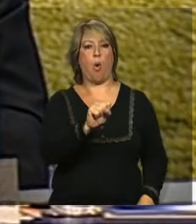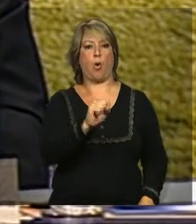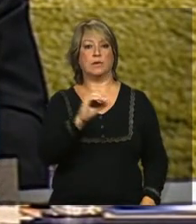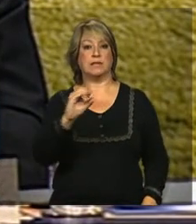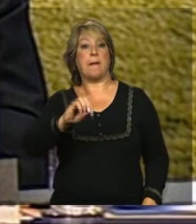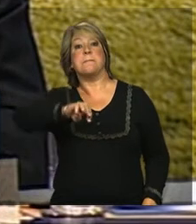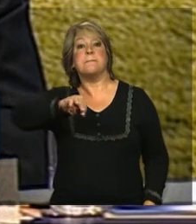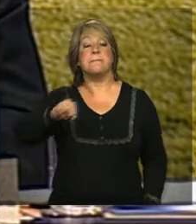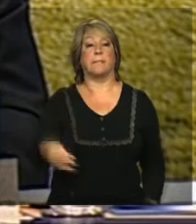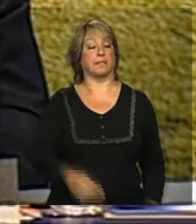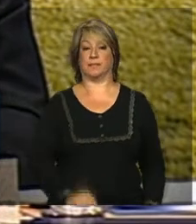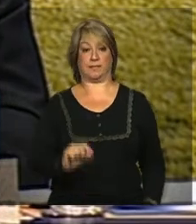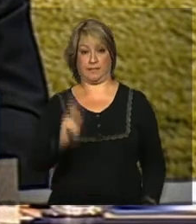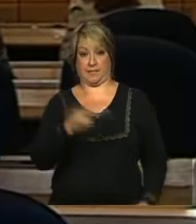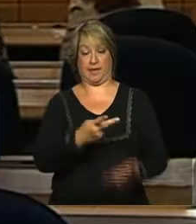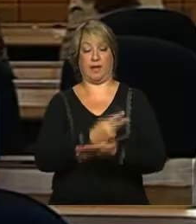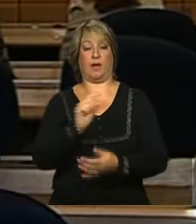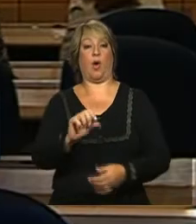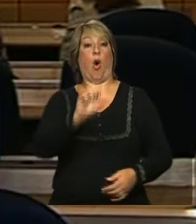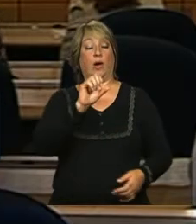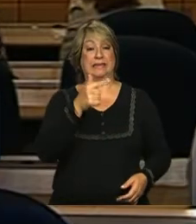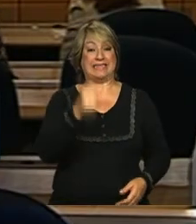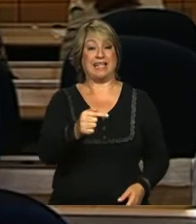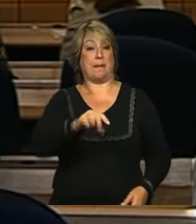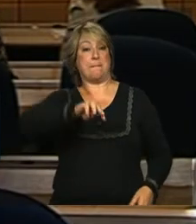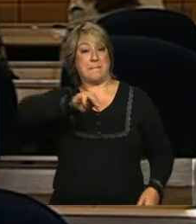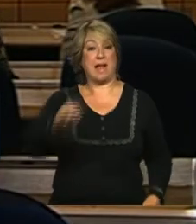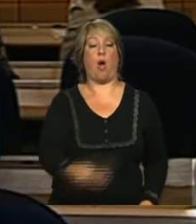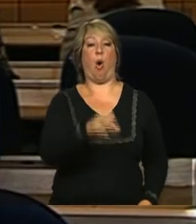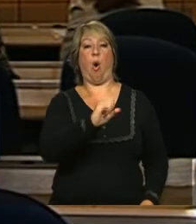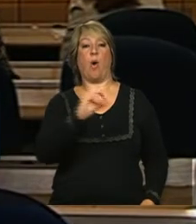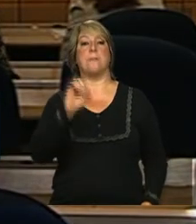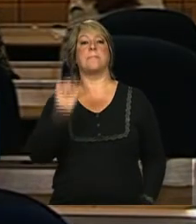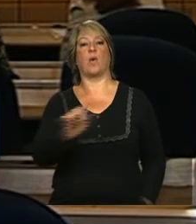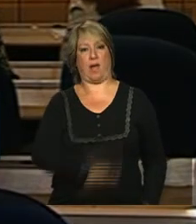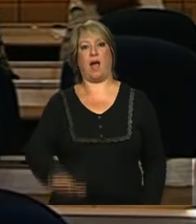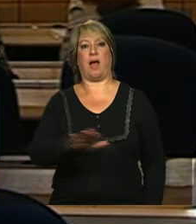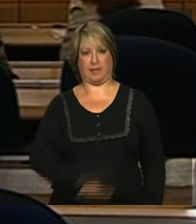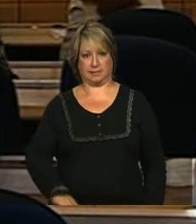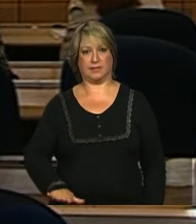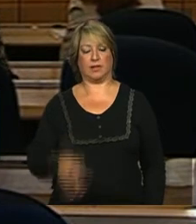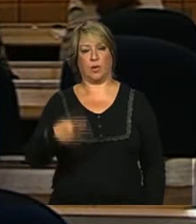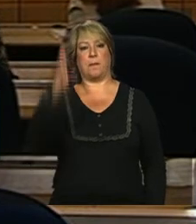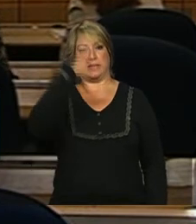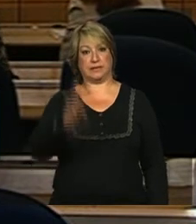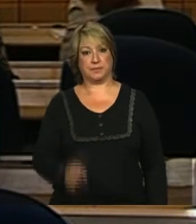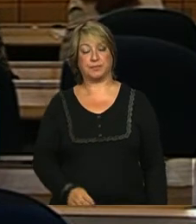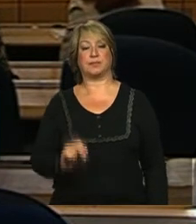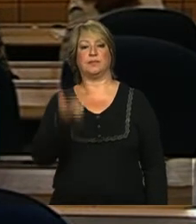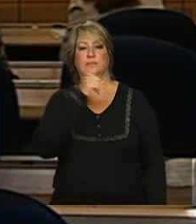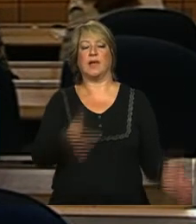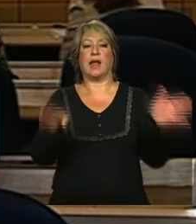oitocentos milhões de crianças 7800000 crianças em todo o Brasil chegando a mais de